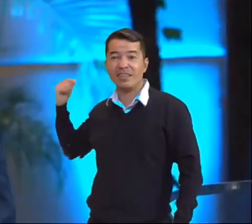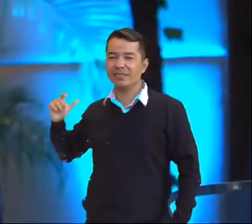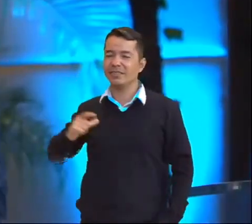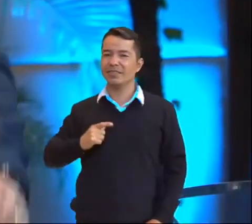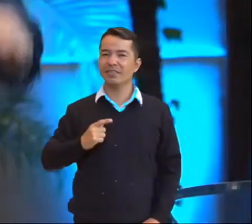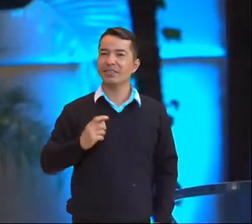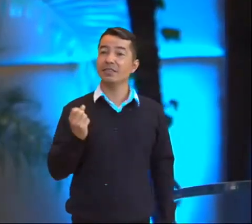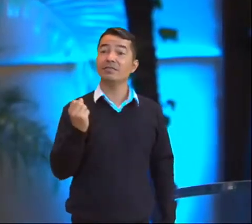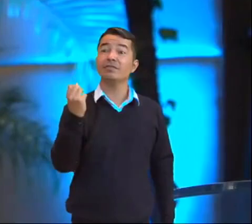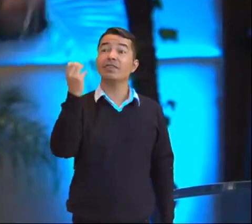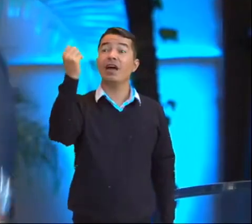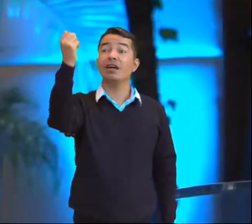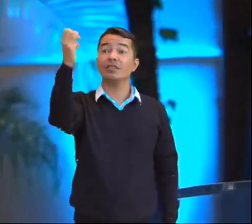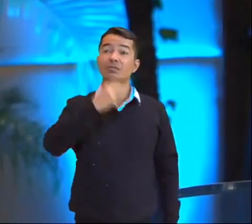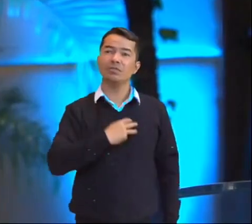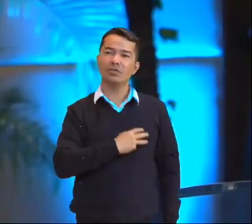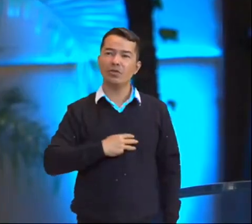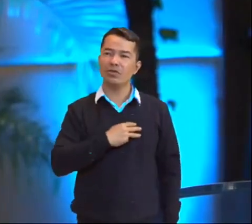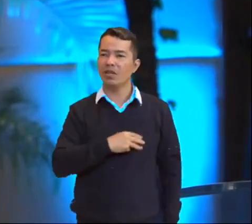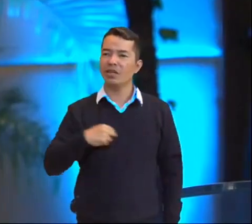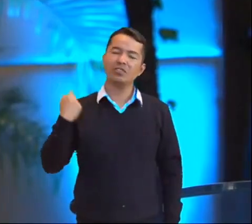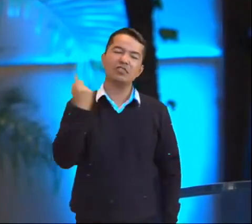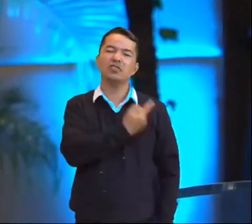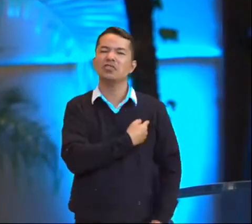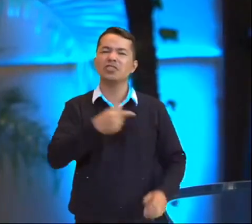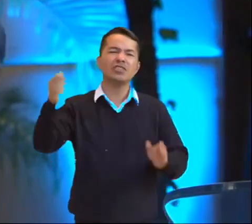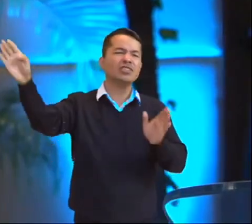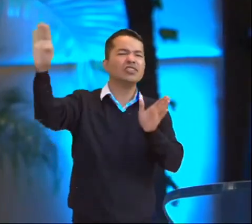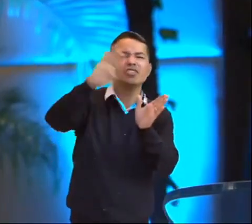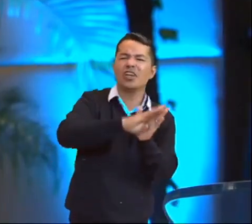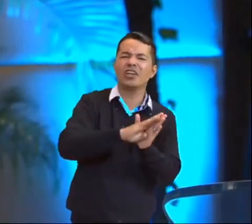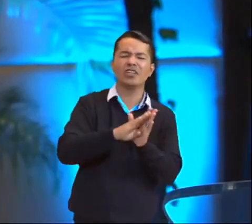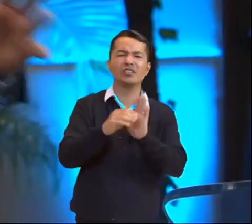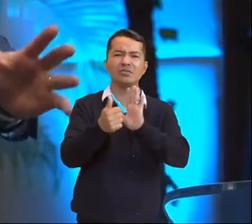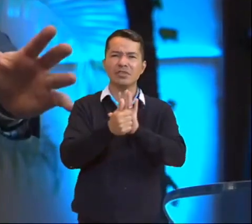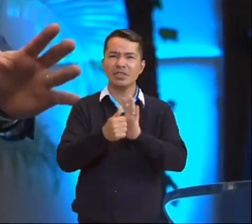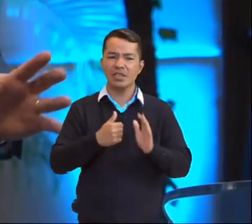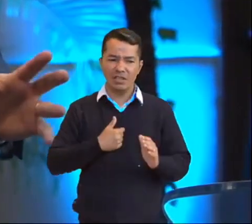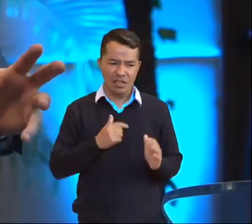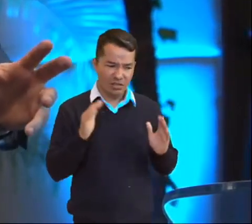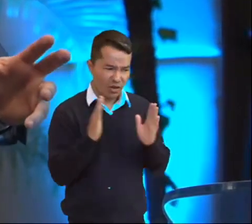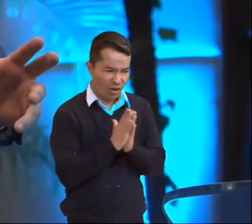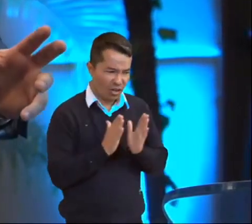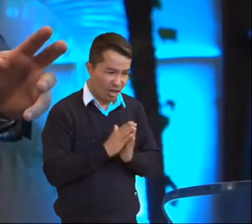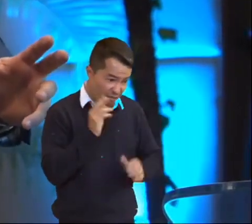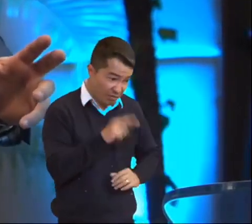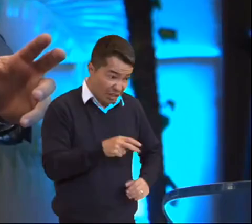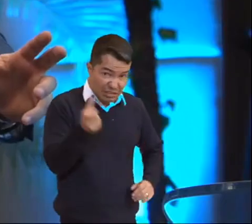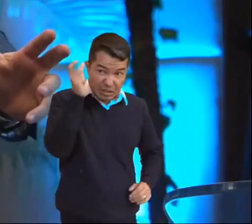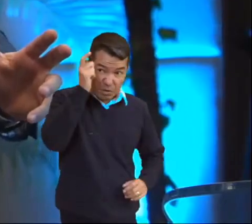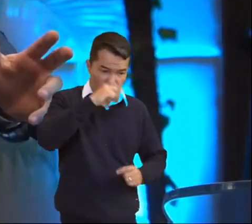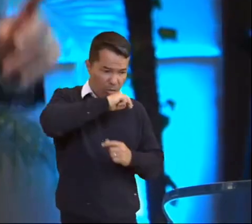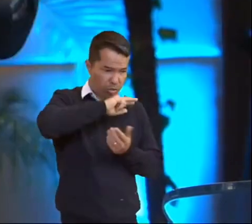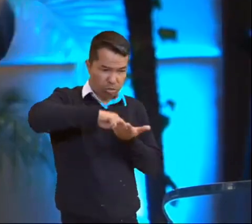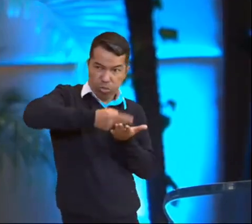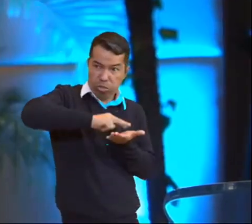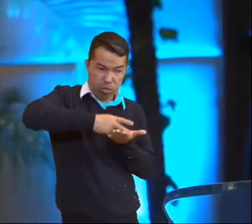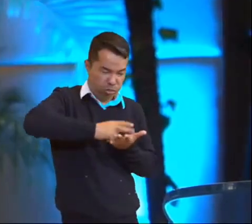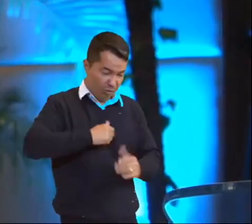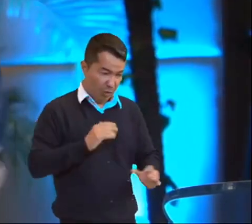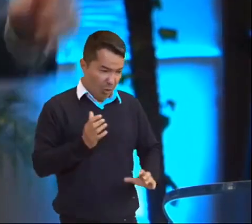de Jesus, e um menino chega para mim falando: pastor, eu fui orar, o menino ficou endemoniado, não sabia o que fazer.